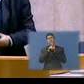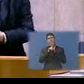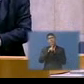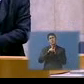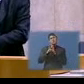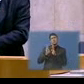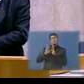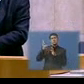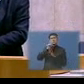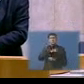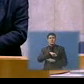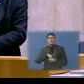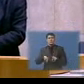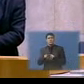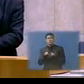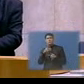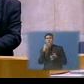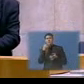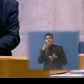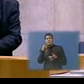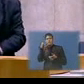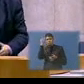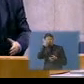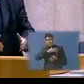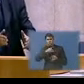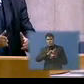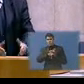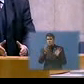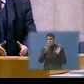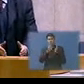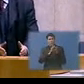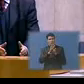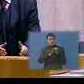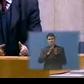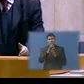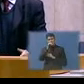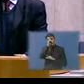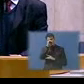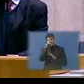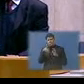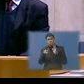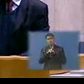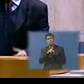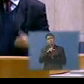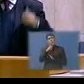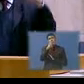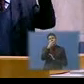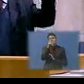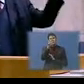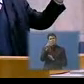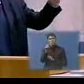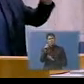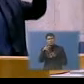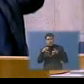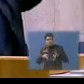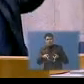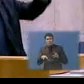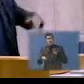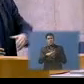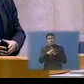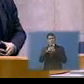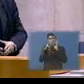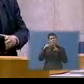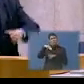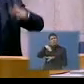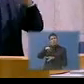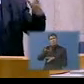e o secretário disse que a promessa não é mais de hospitais de 250 leitos, do porte do M. Boimirim, do porte Cidade Tiradentes, do